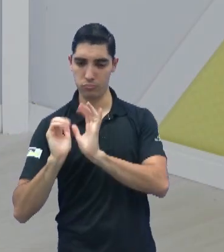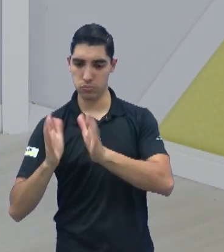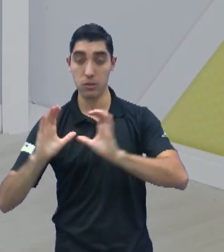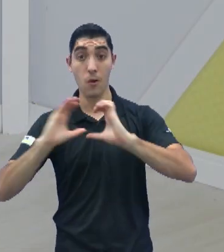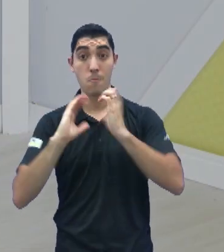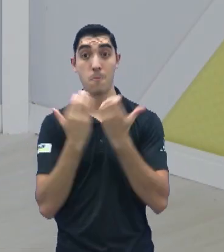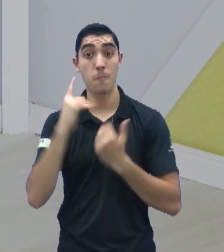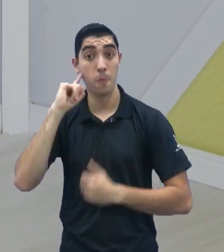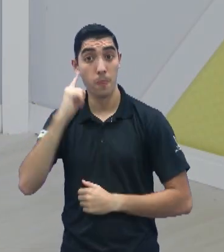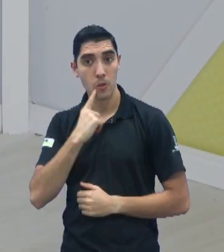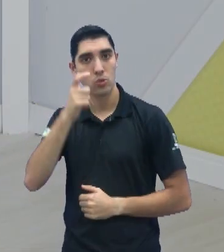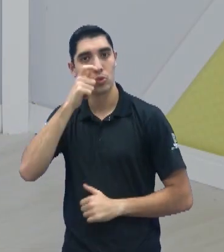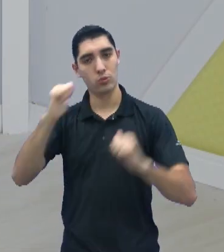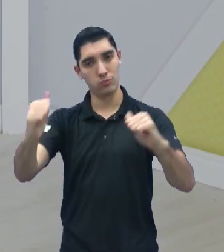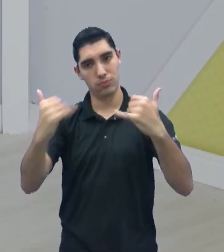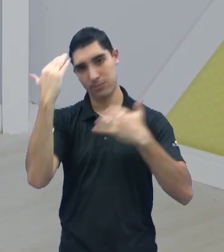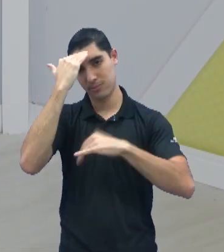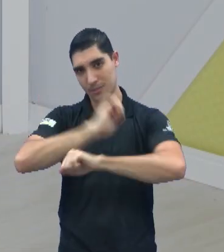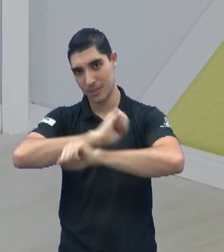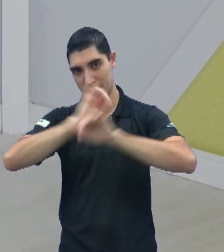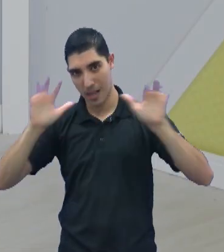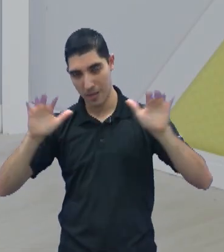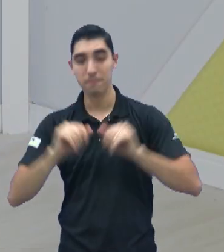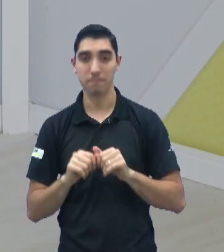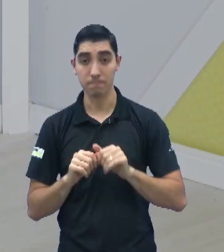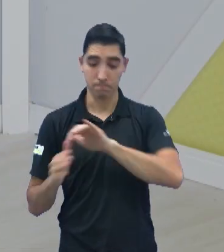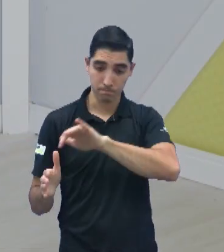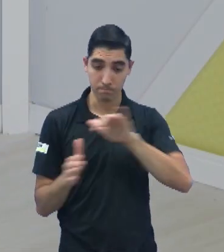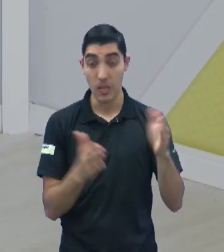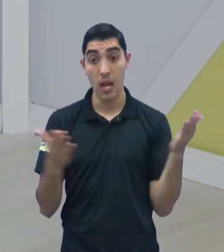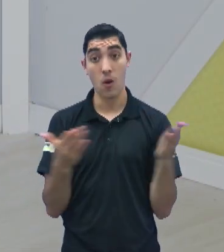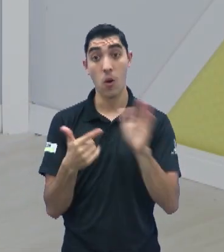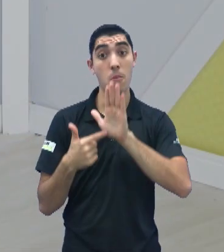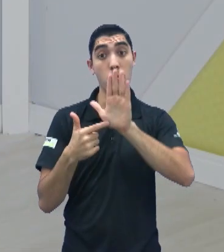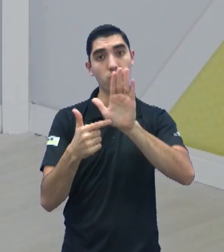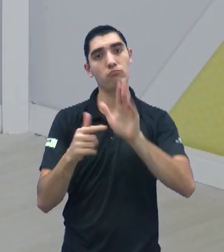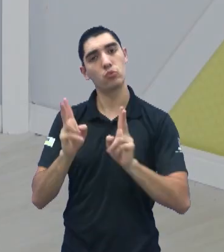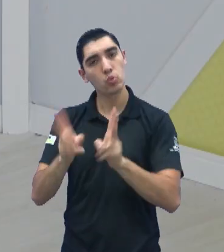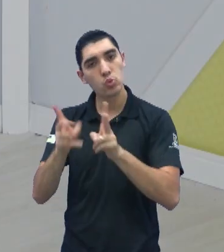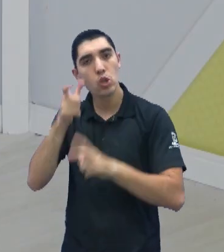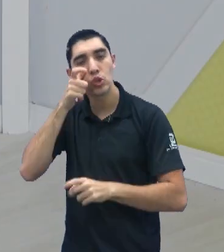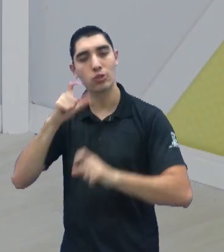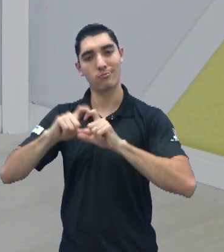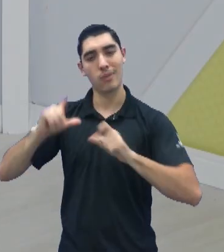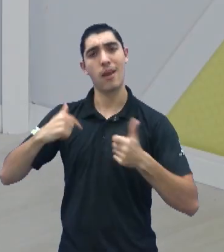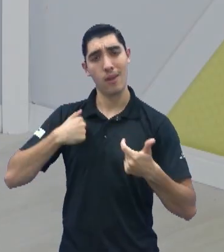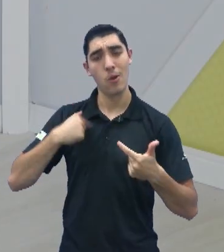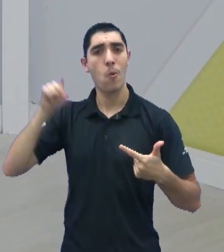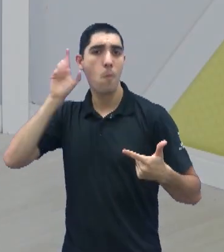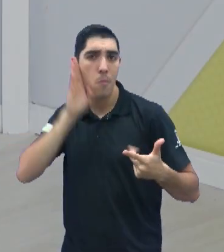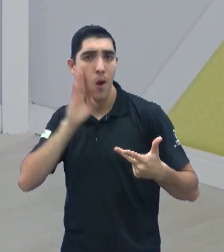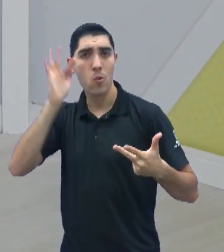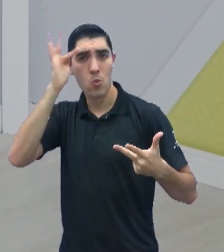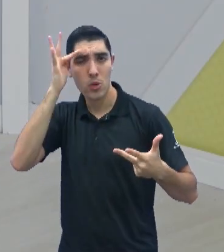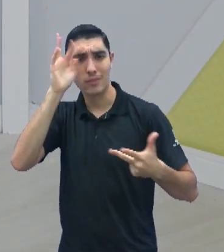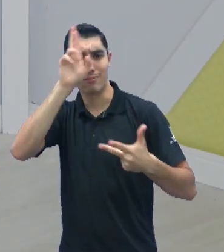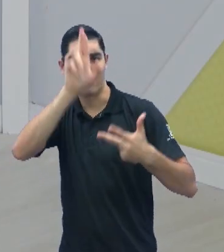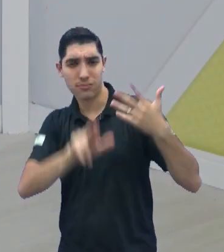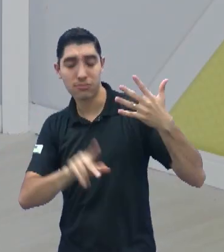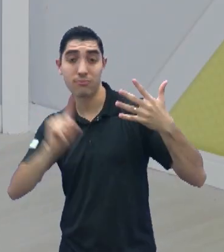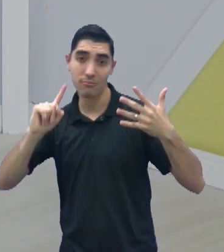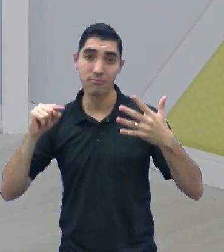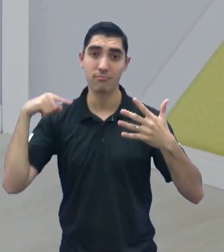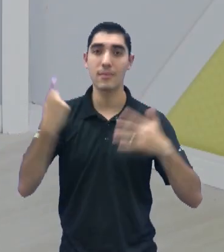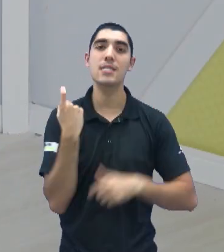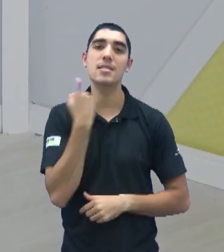para a comunidade surda que acompanha o nosso programa. Você fica agora com a programação da TV Câmara. Eu, Paulito, Luizão e grande equipe. A gente volta